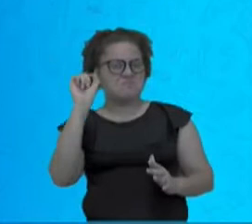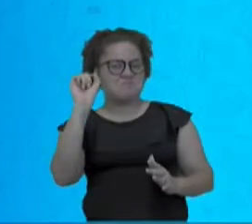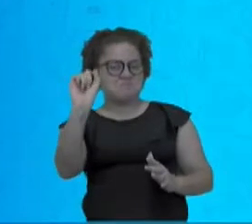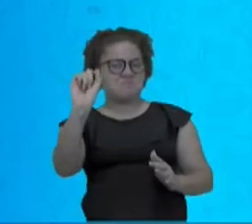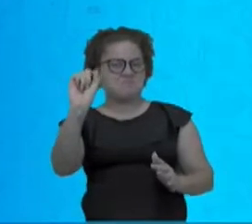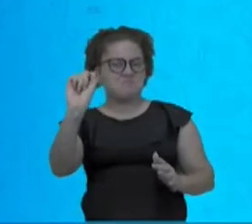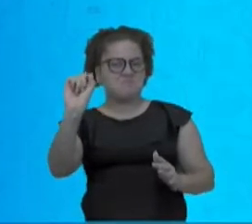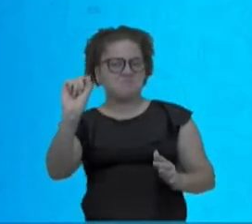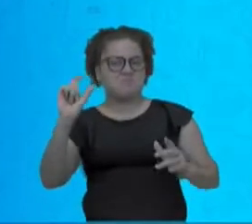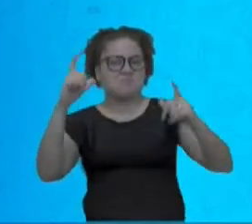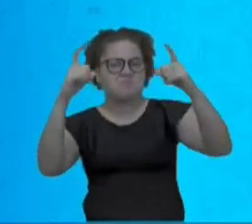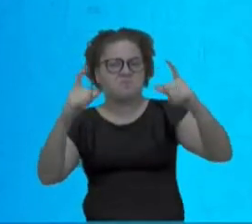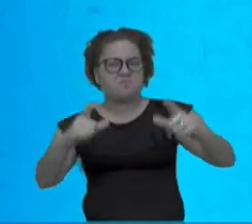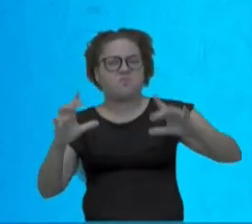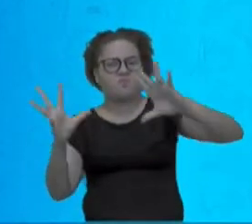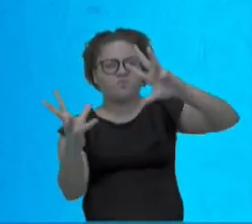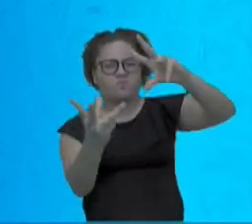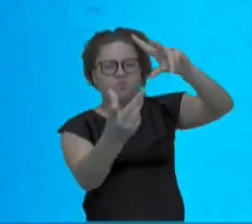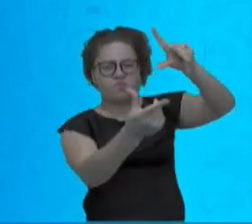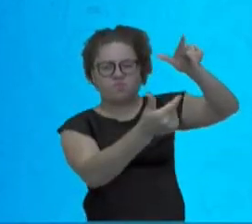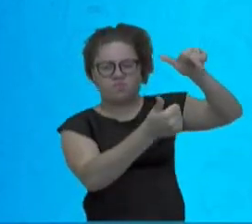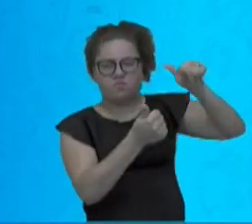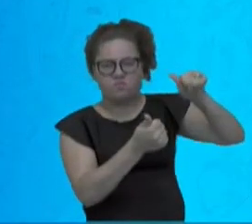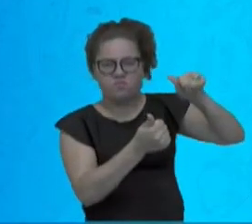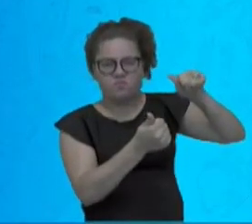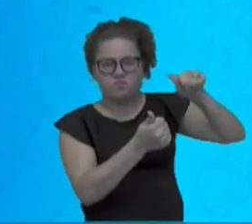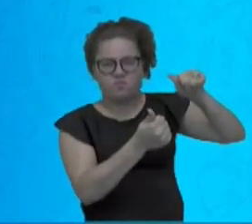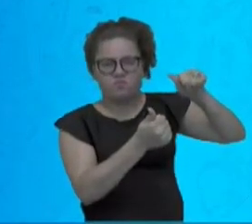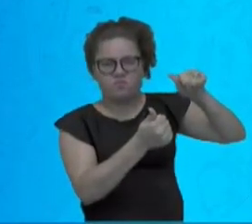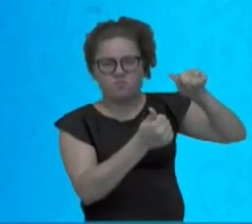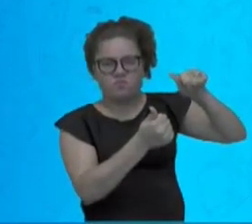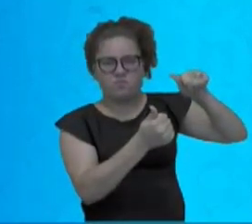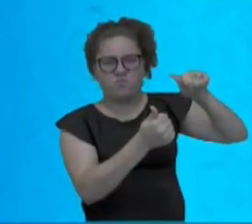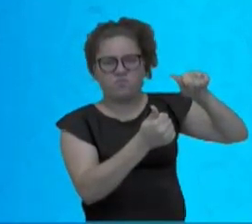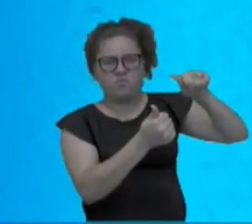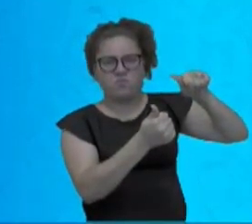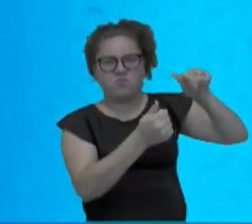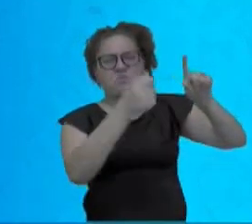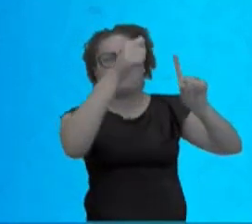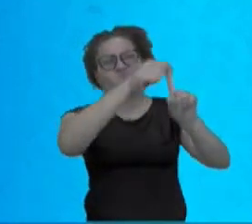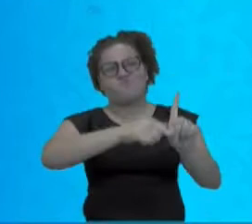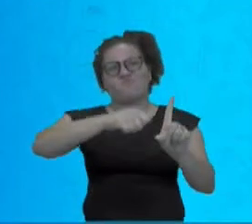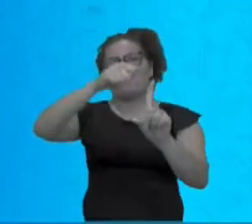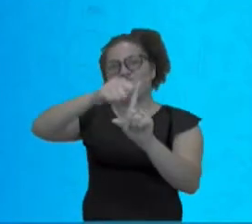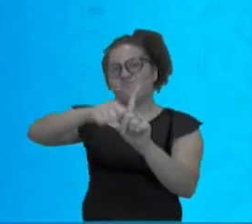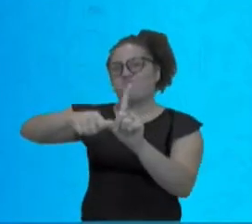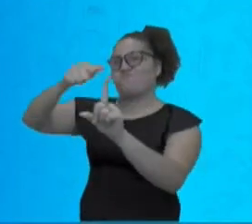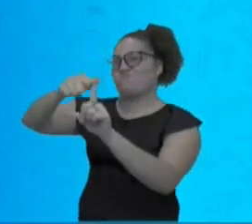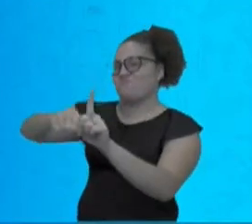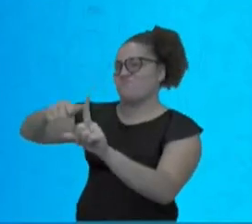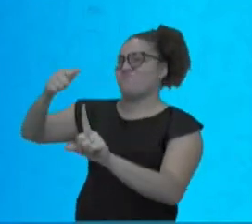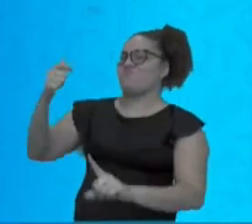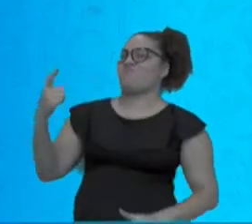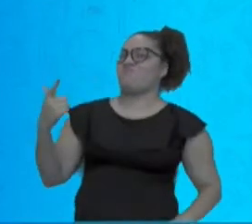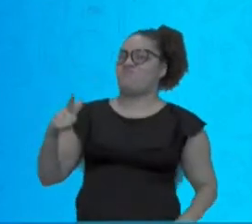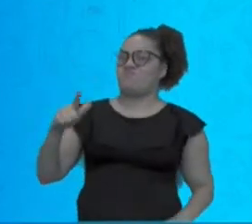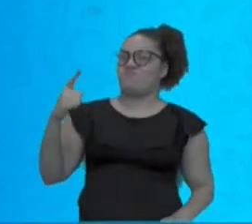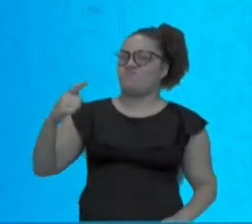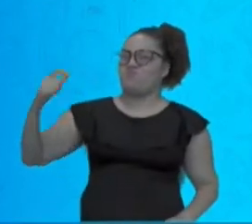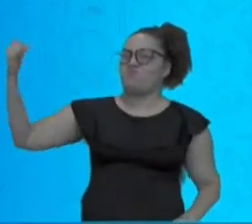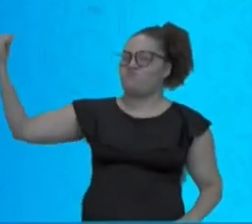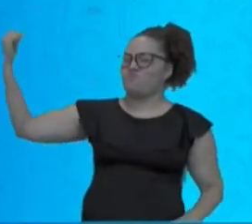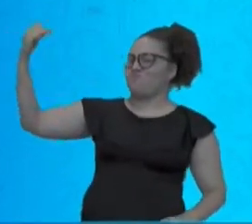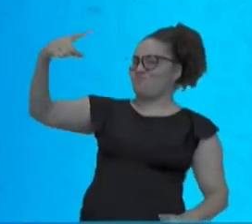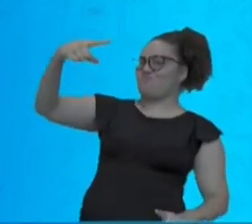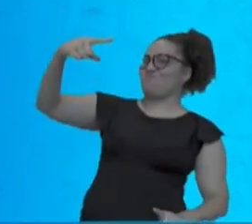mundo que passam meses sem ver a luz do